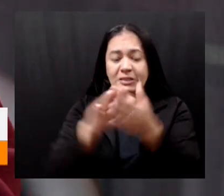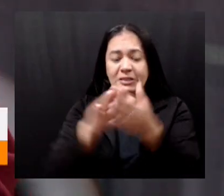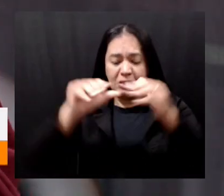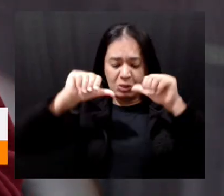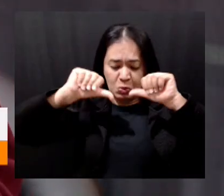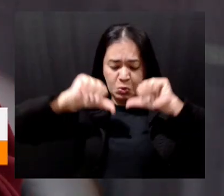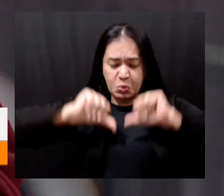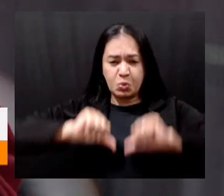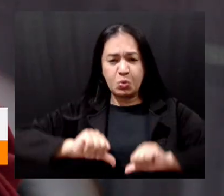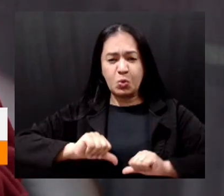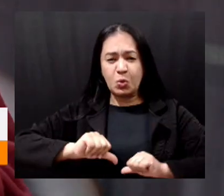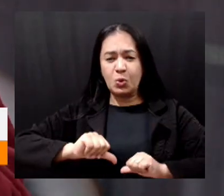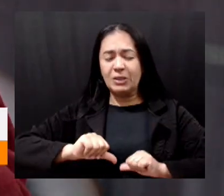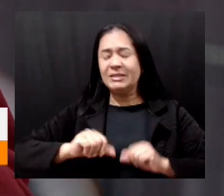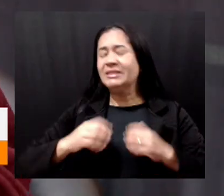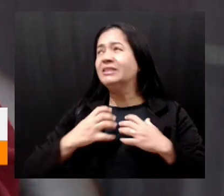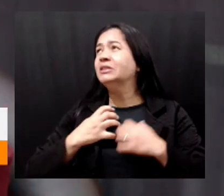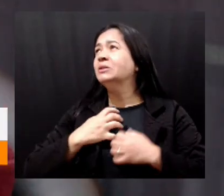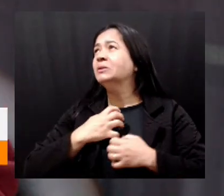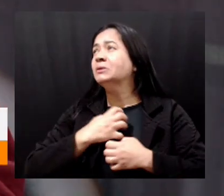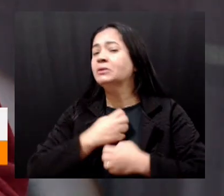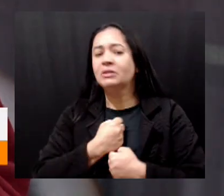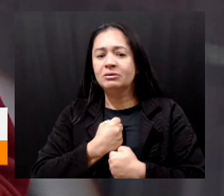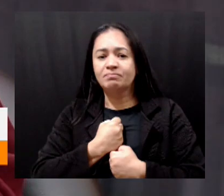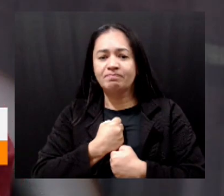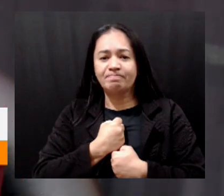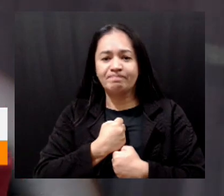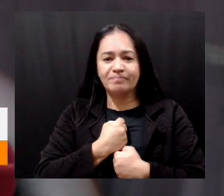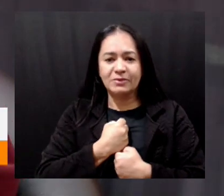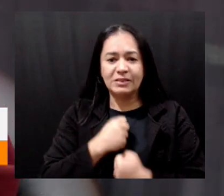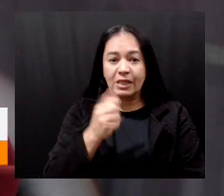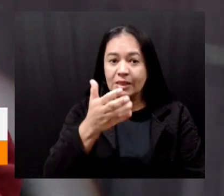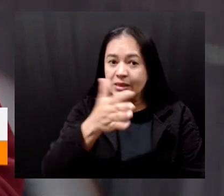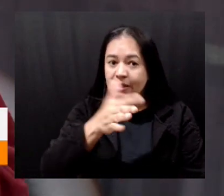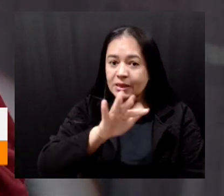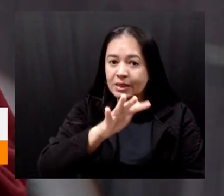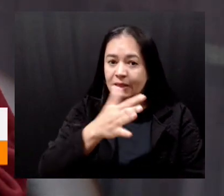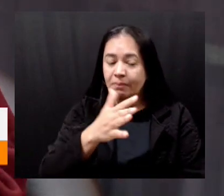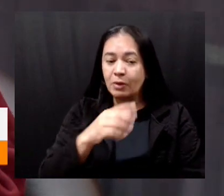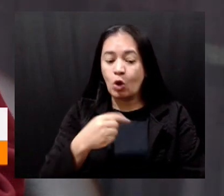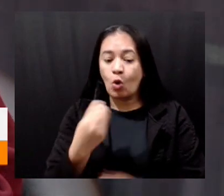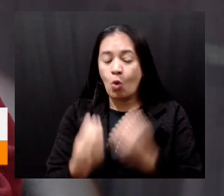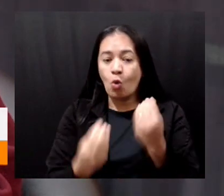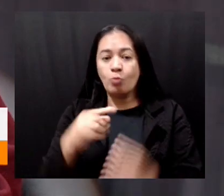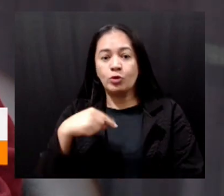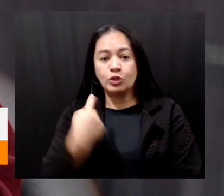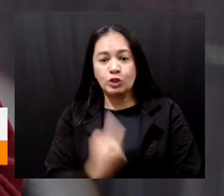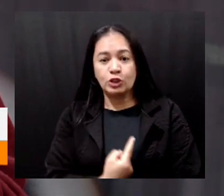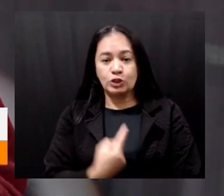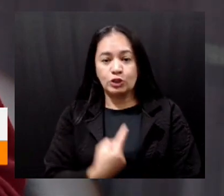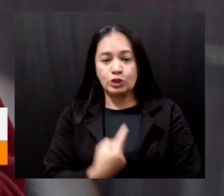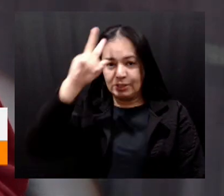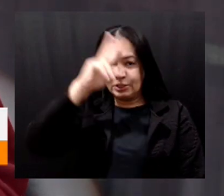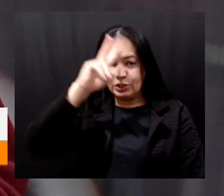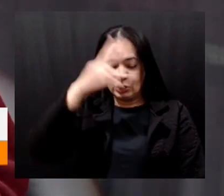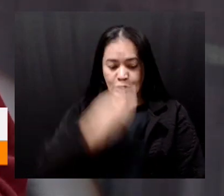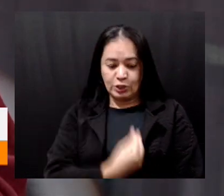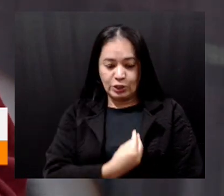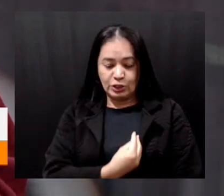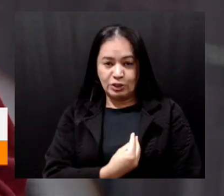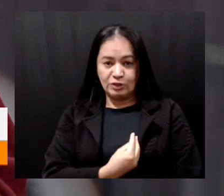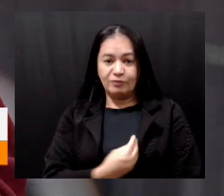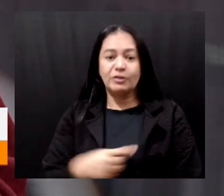Então, a depender de como nossa história de vida se configurou, nós vamos ter dentro de nós um